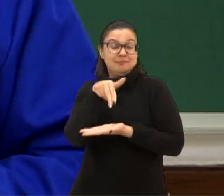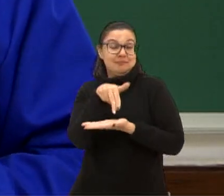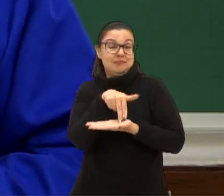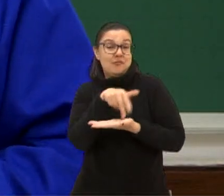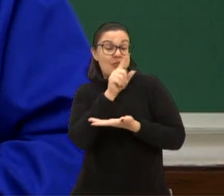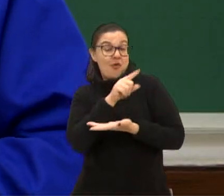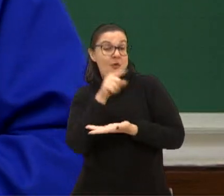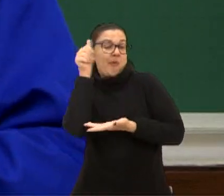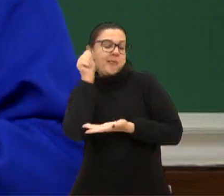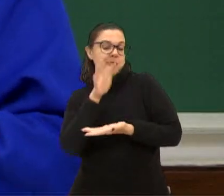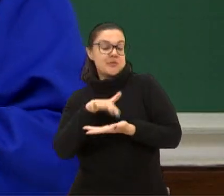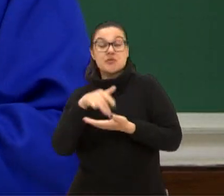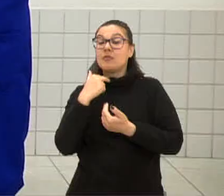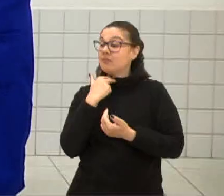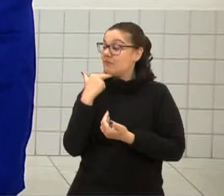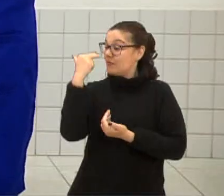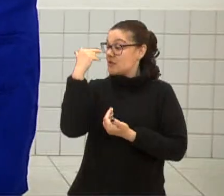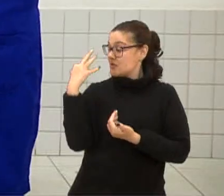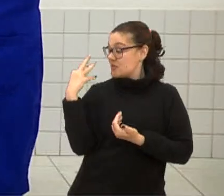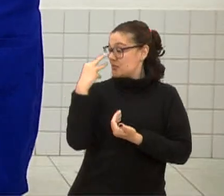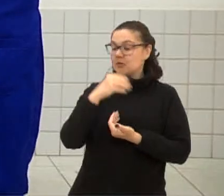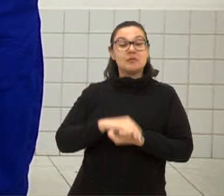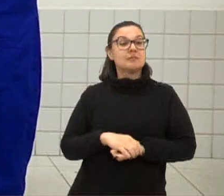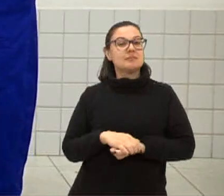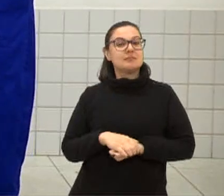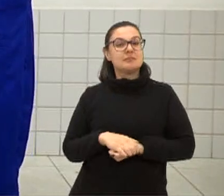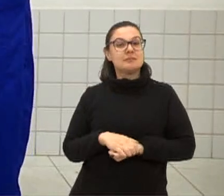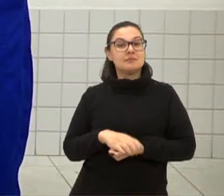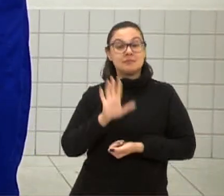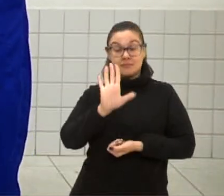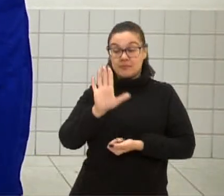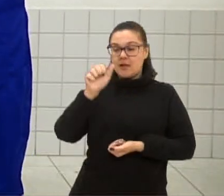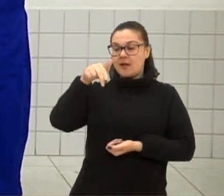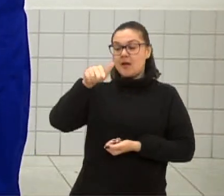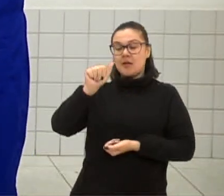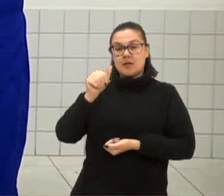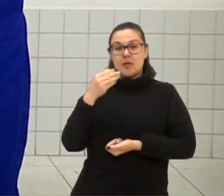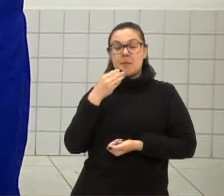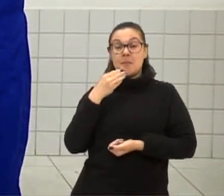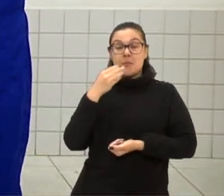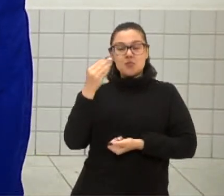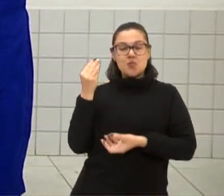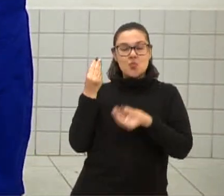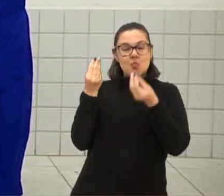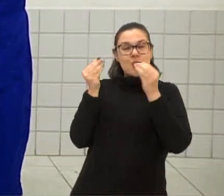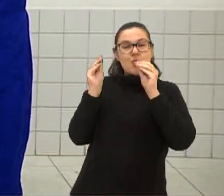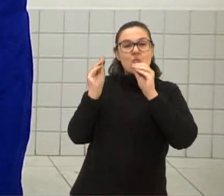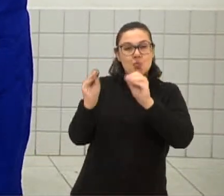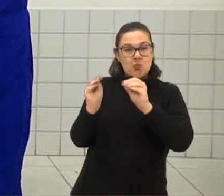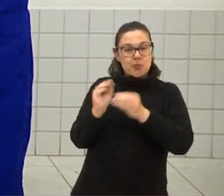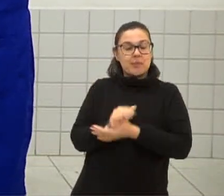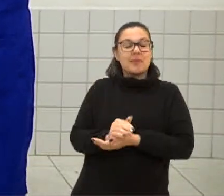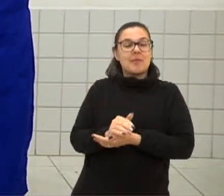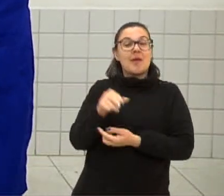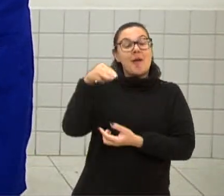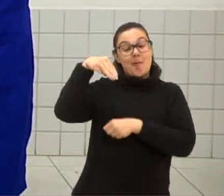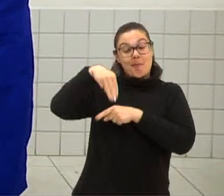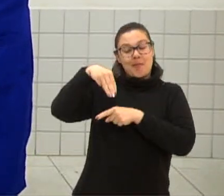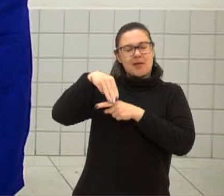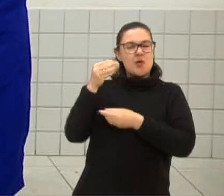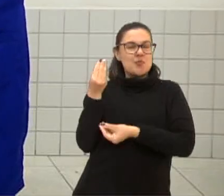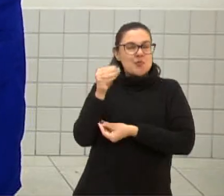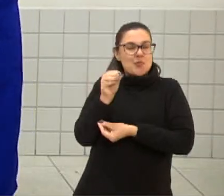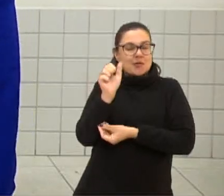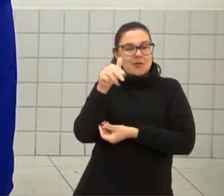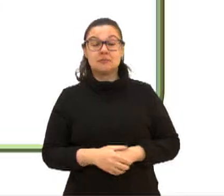trabalho vocal muito bom. Então aqui, ó, Ana tá pedindo aqui para mandar um beijo, né? Ana Clara de Maringá. Beijo,